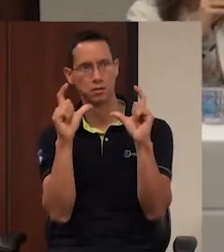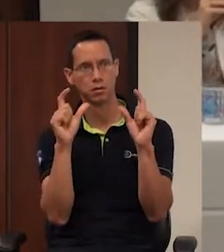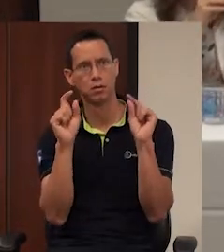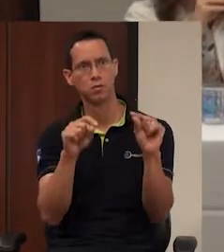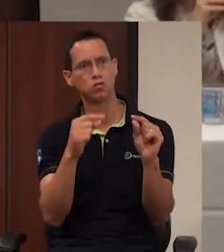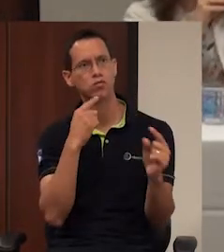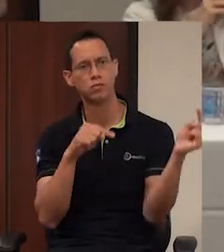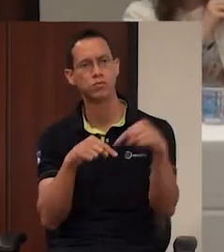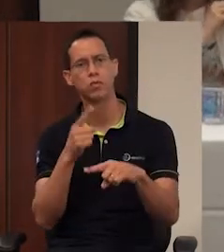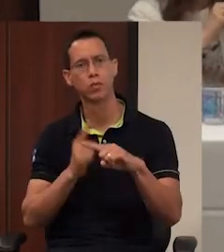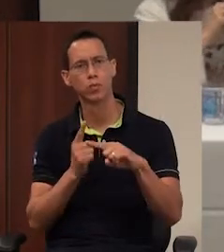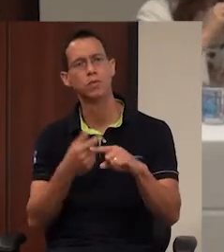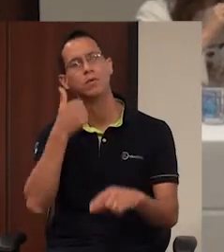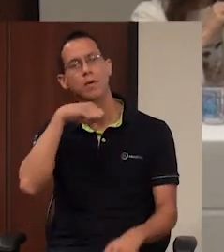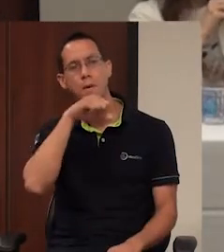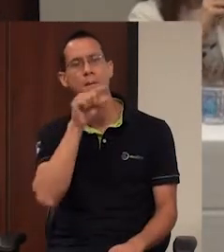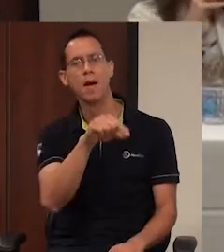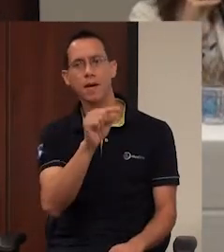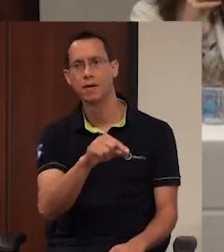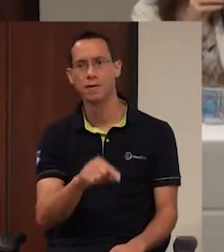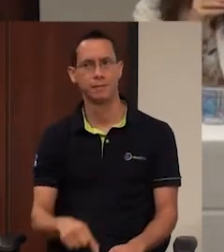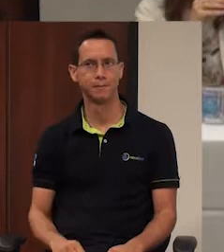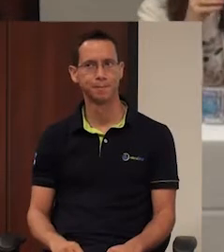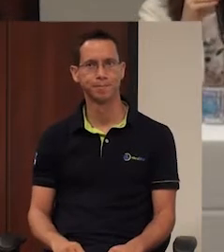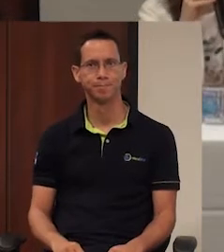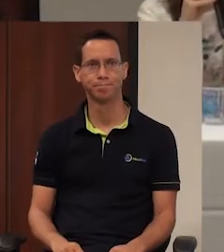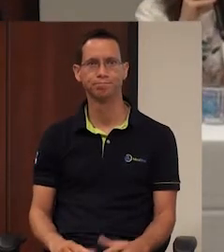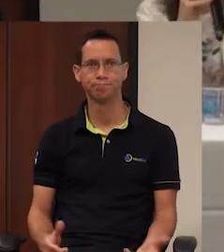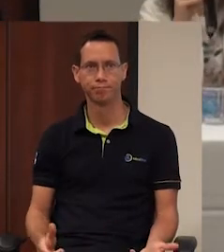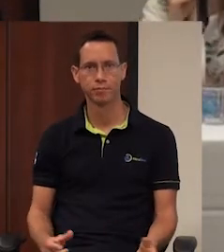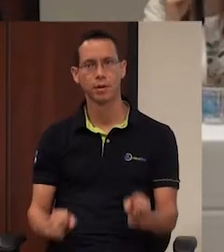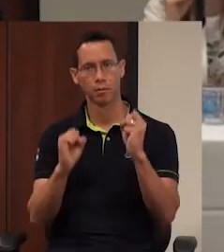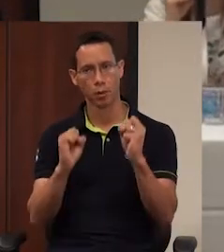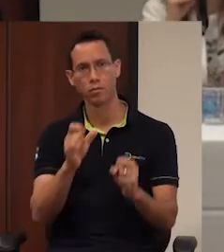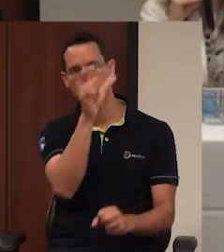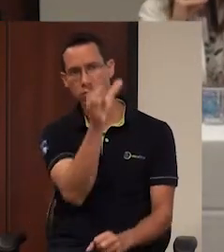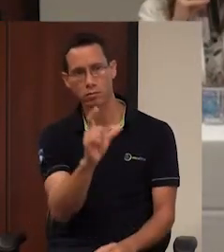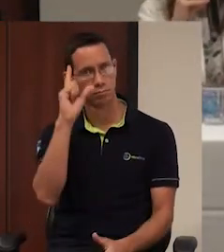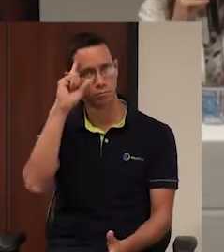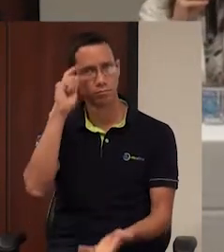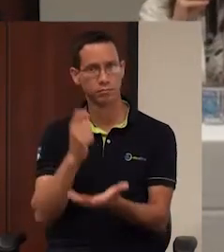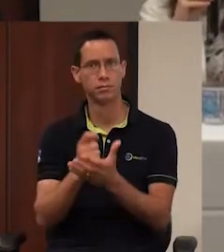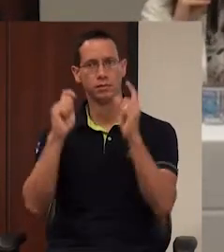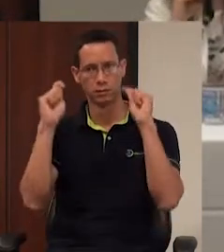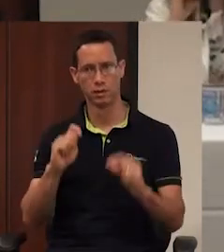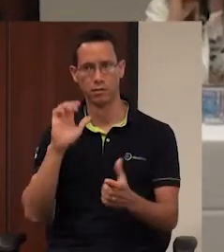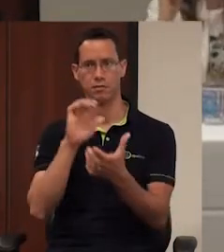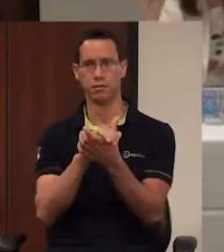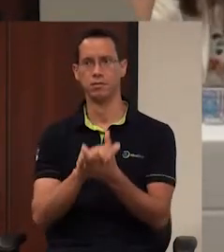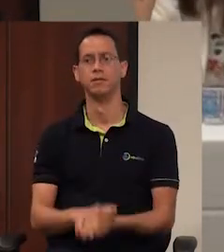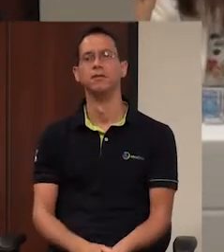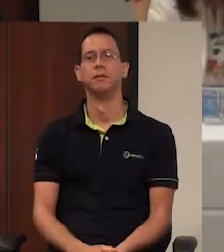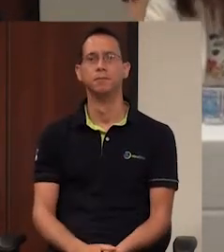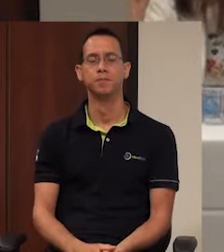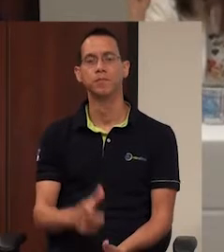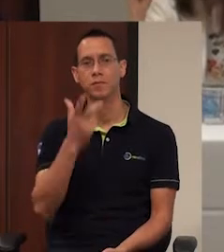você está fazendo aqui, ou perguntando cadê sua mãe. Né? Que a pessoa possa ser reconhecida como alguém capaz de casar. É engraçado, né? Todo mundo